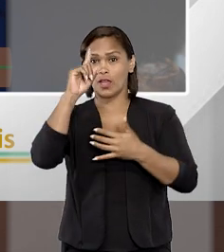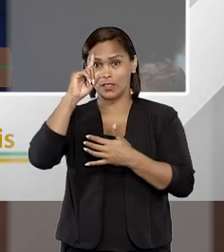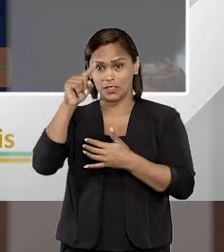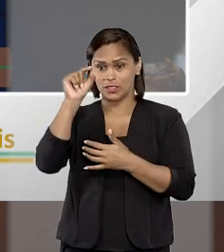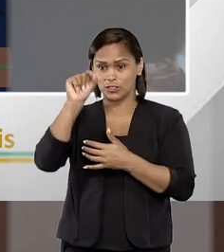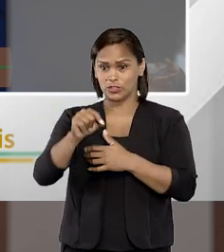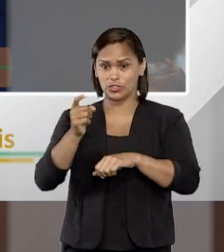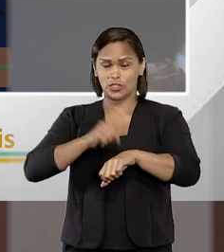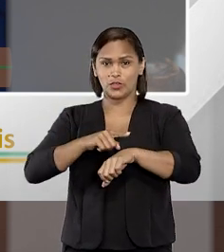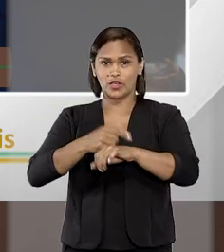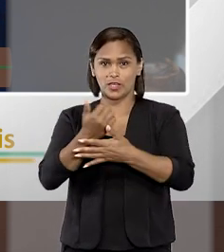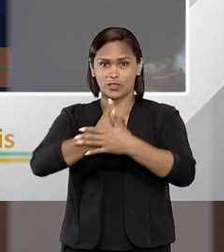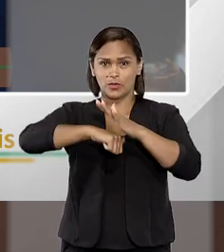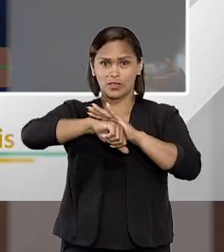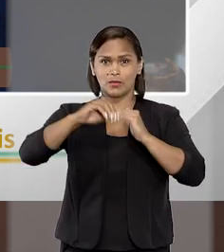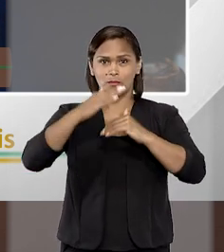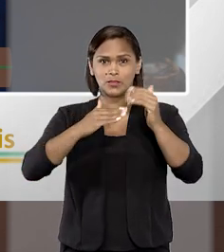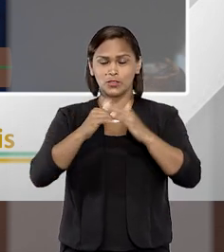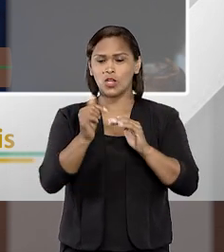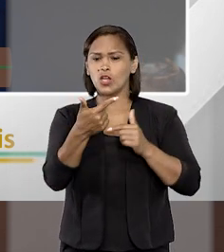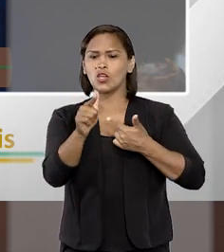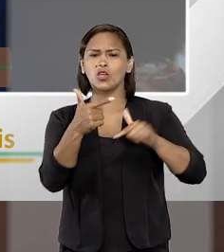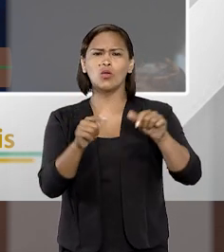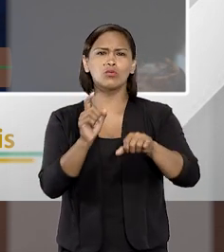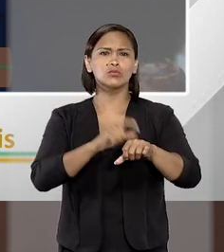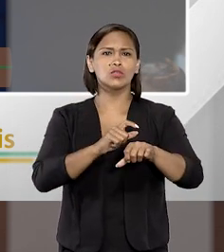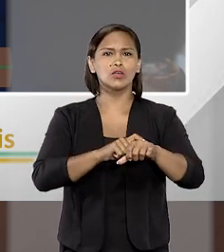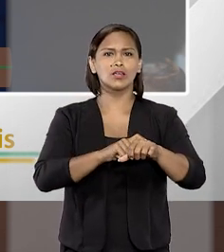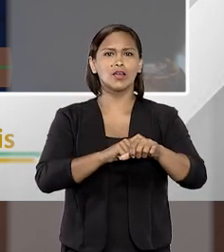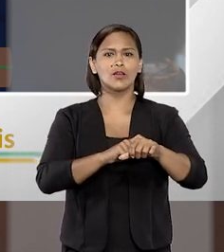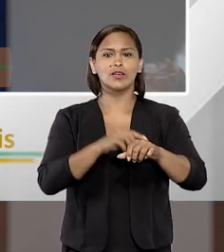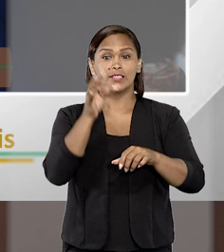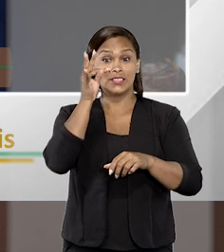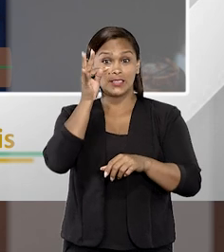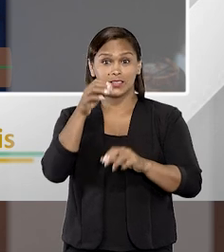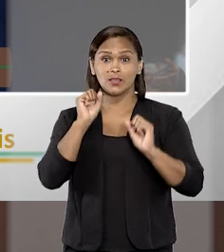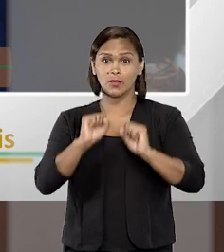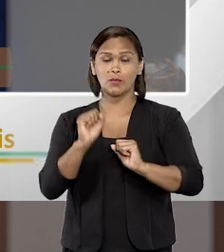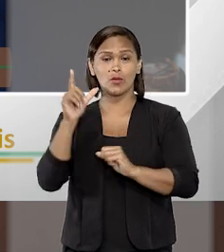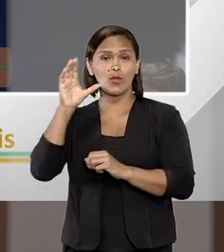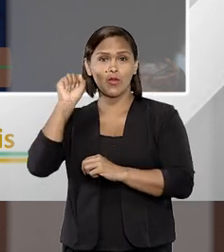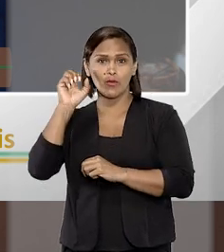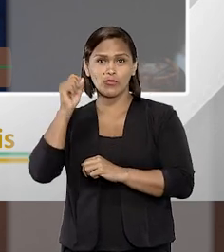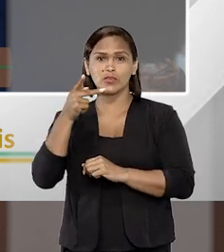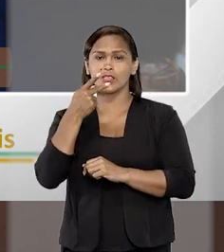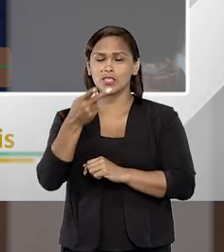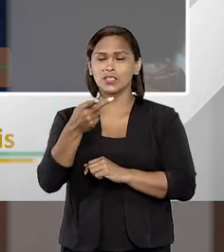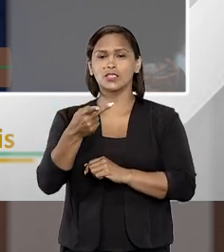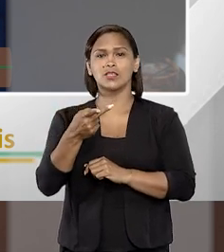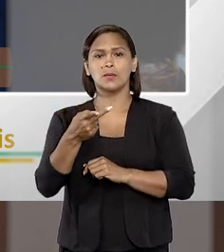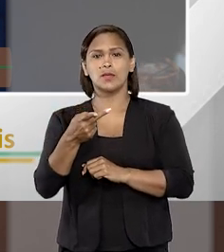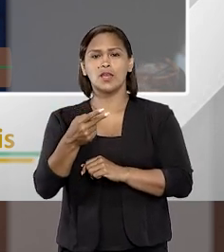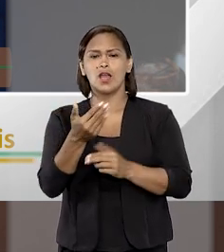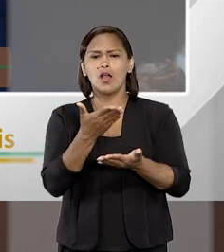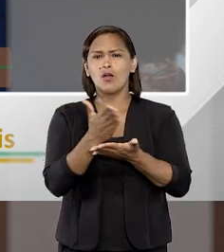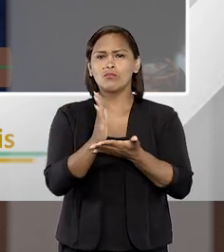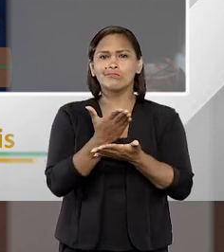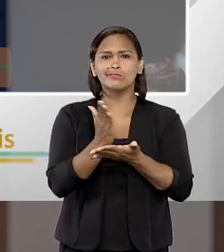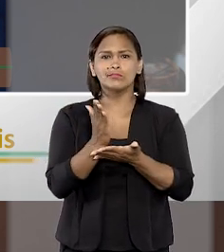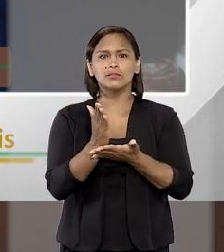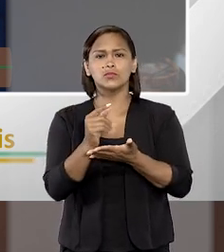dia e horário do crime estava em outro local e testemunhas que poderiam ser ouvidas alguns até